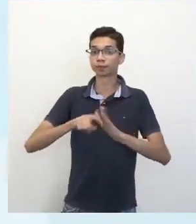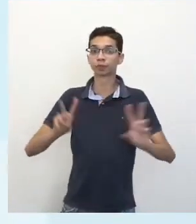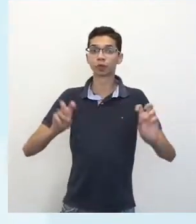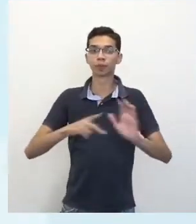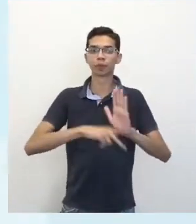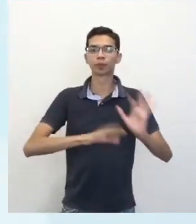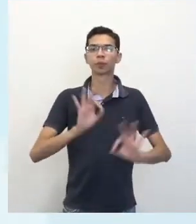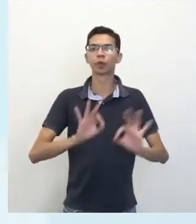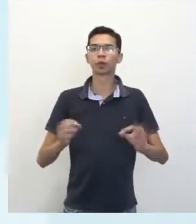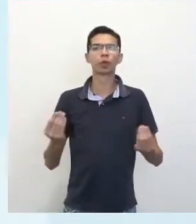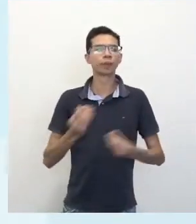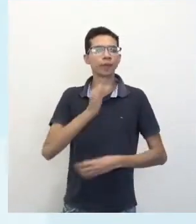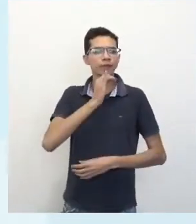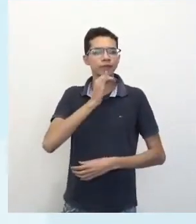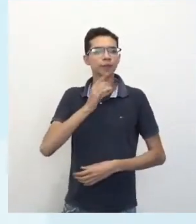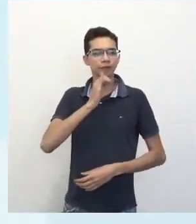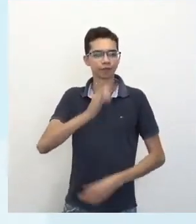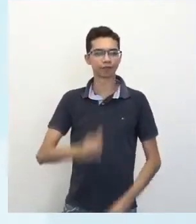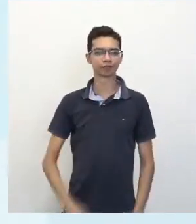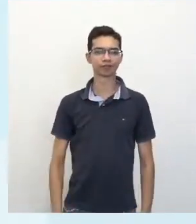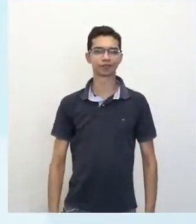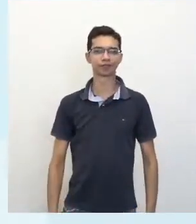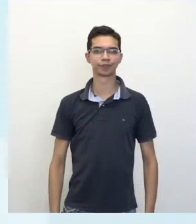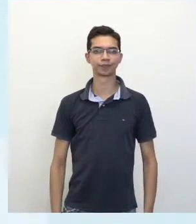projeto? Cite um exemplo para a gente volta já já.